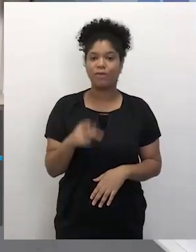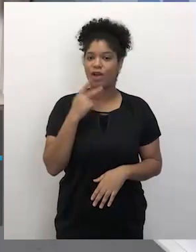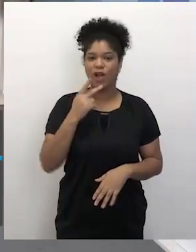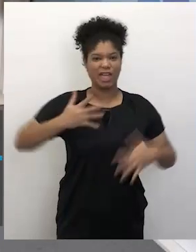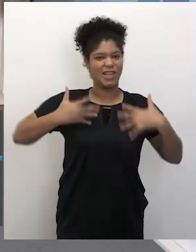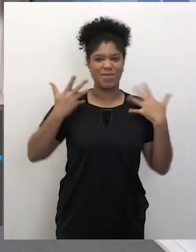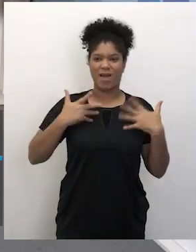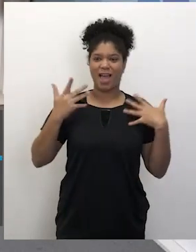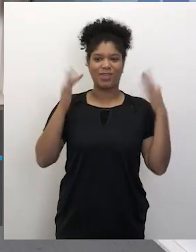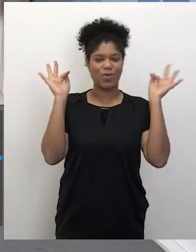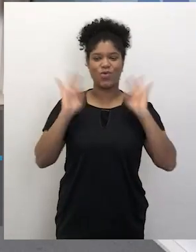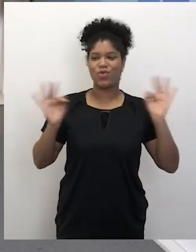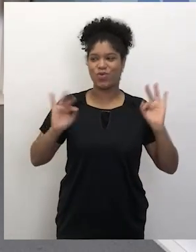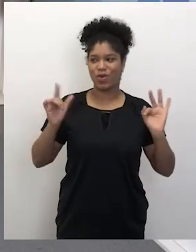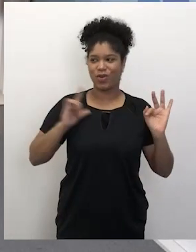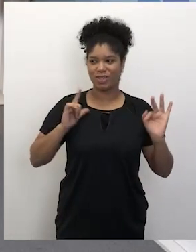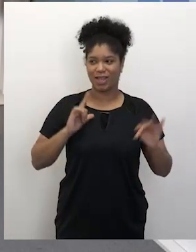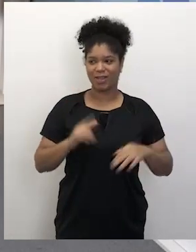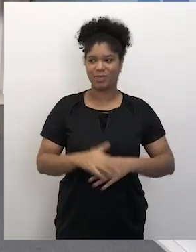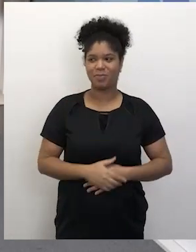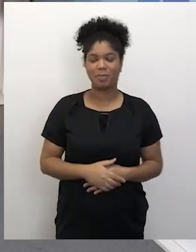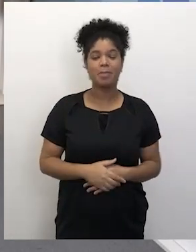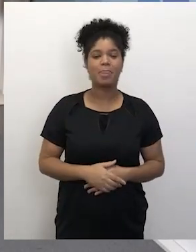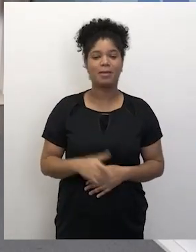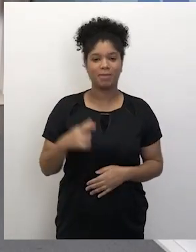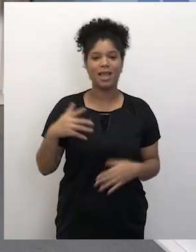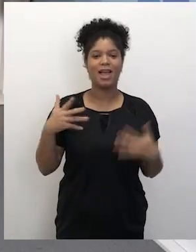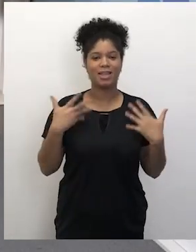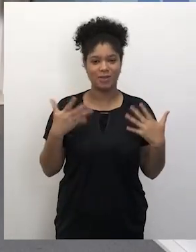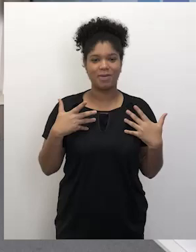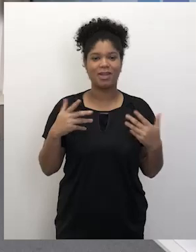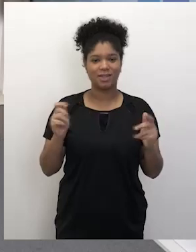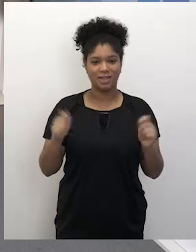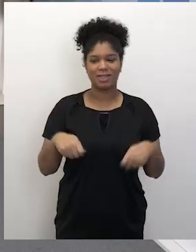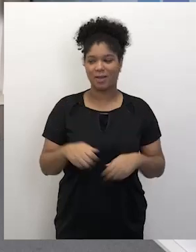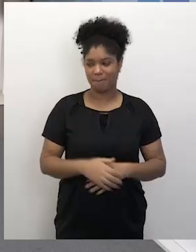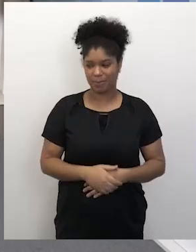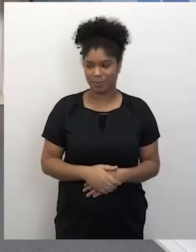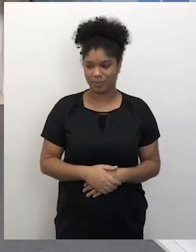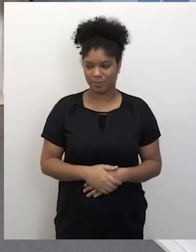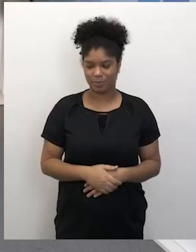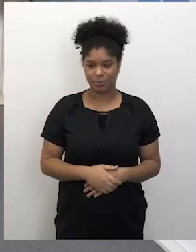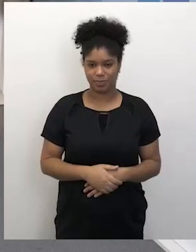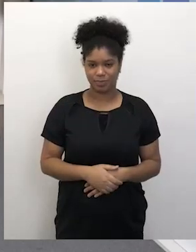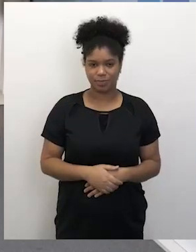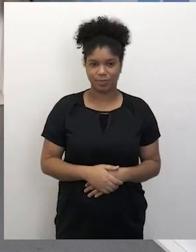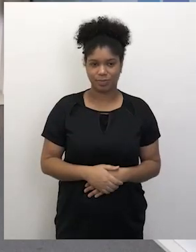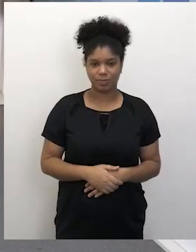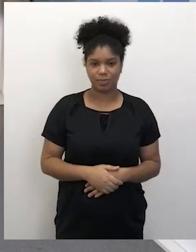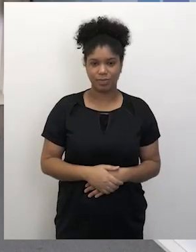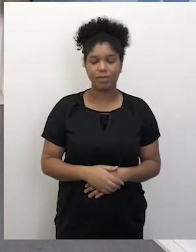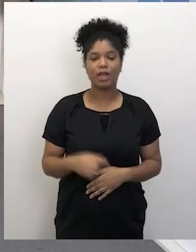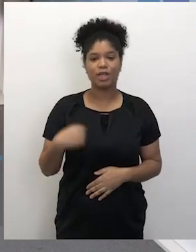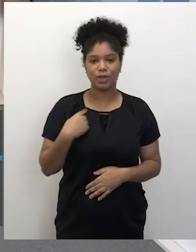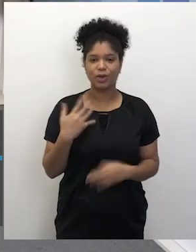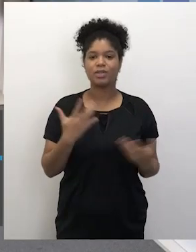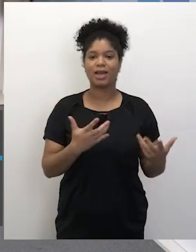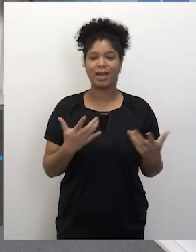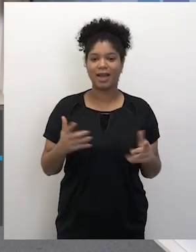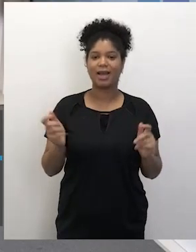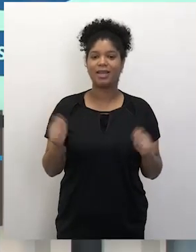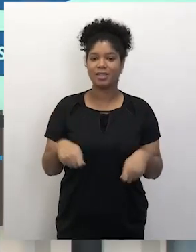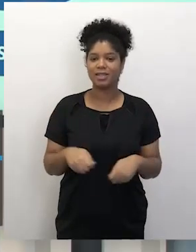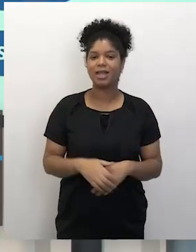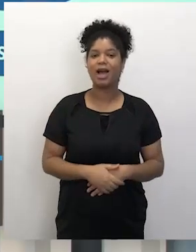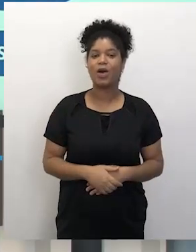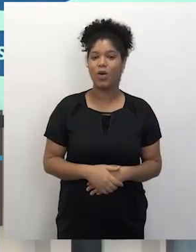Mil grau. Ou mil tá... grau é o contrário. Não, mil grau tá legal. Tá legal. Assim, tá legal porque a gente, né? Nós quisemos realmente